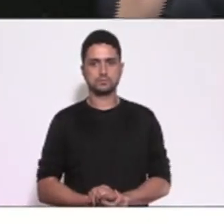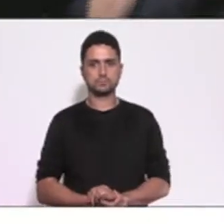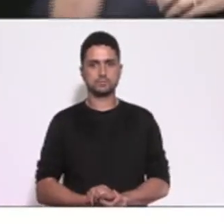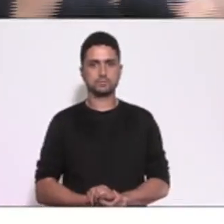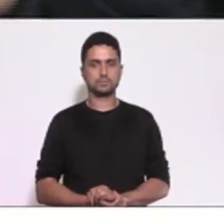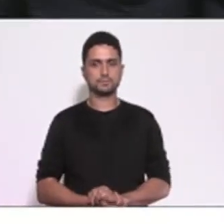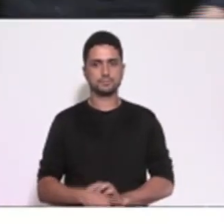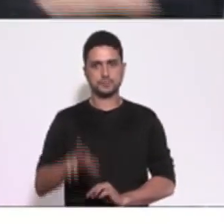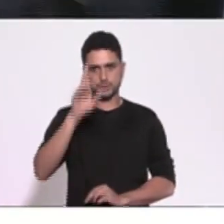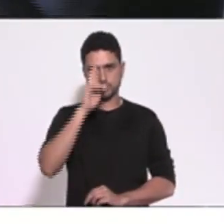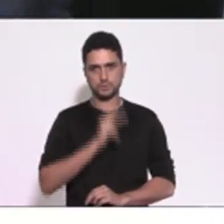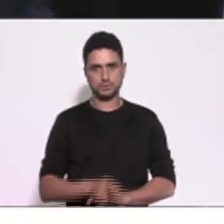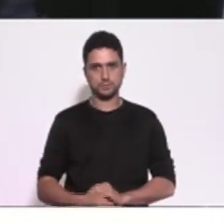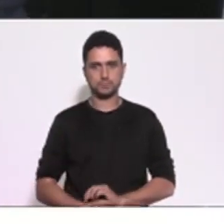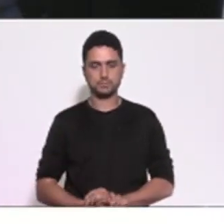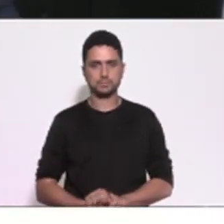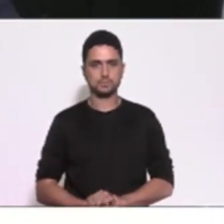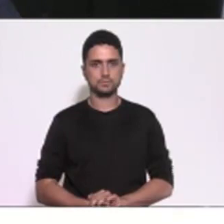Senhor presidente.